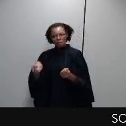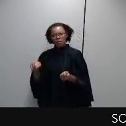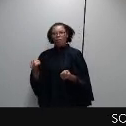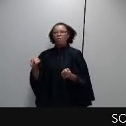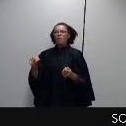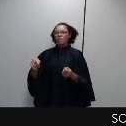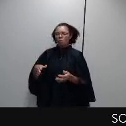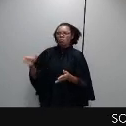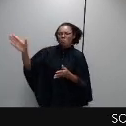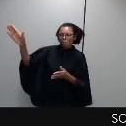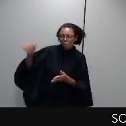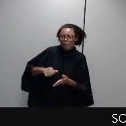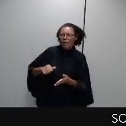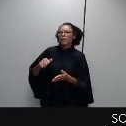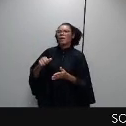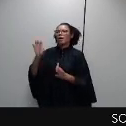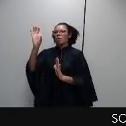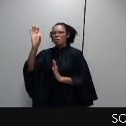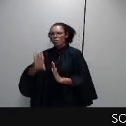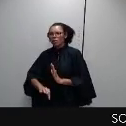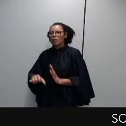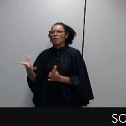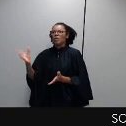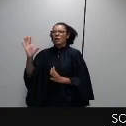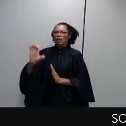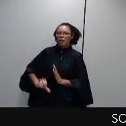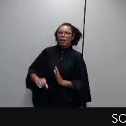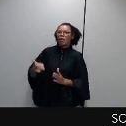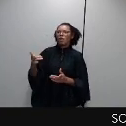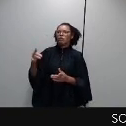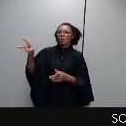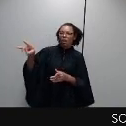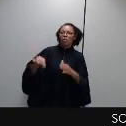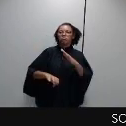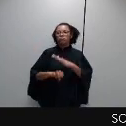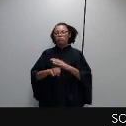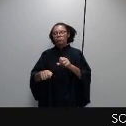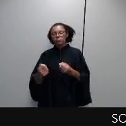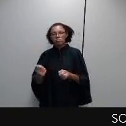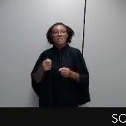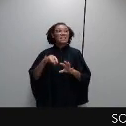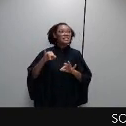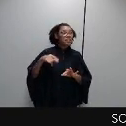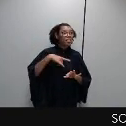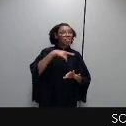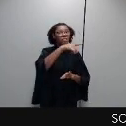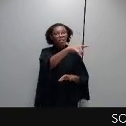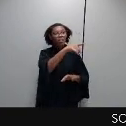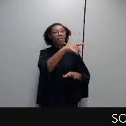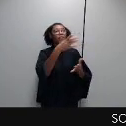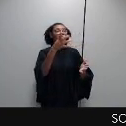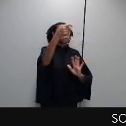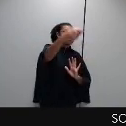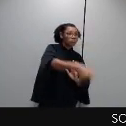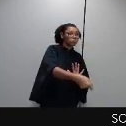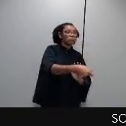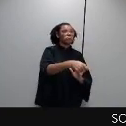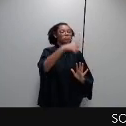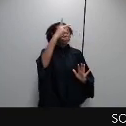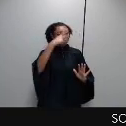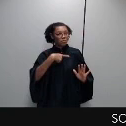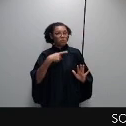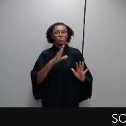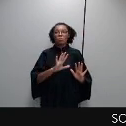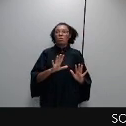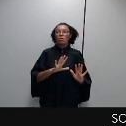crédito na falência se não houver lá eu vou buscar no âmbito da execução individual straw vou